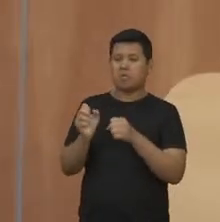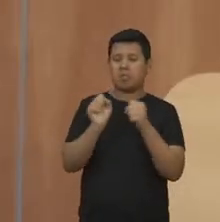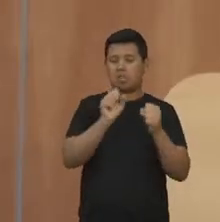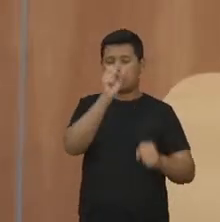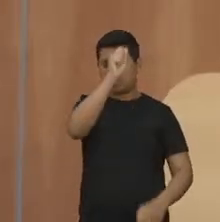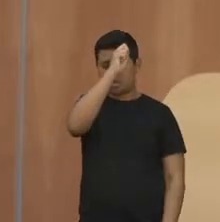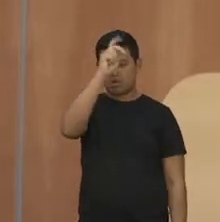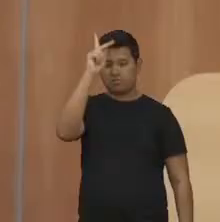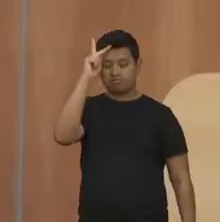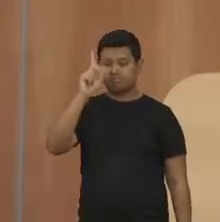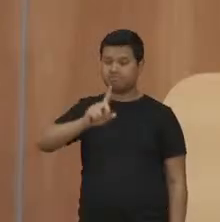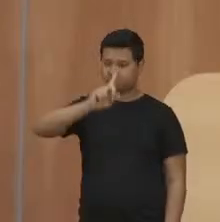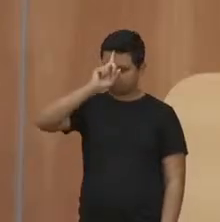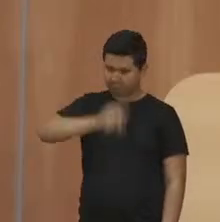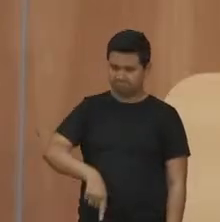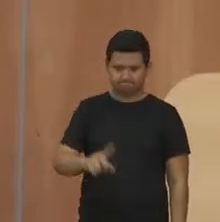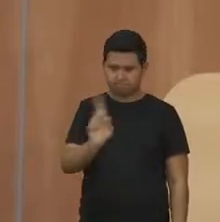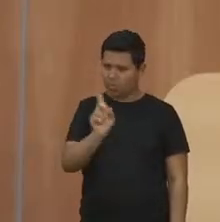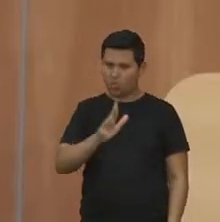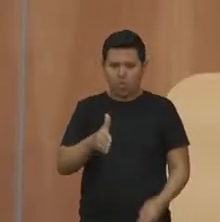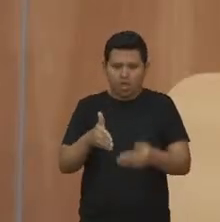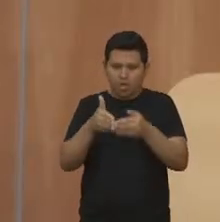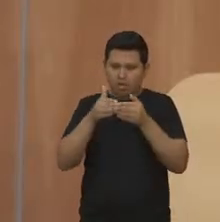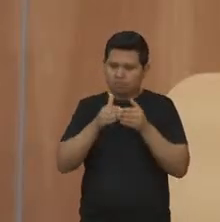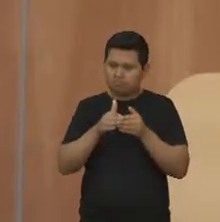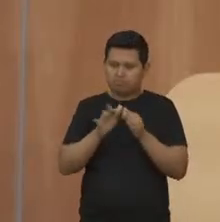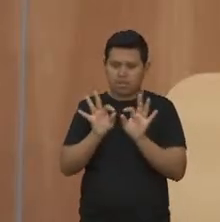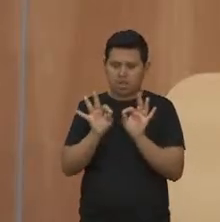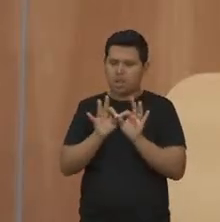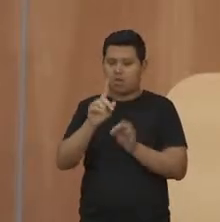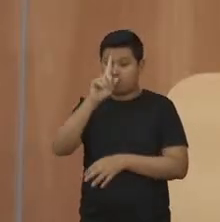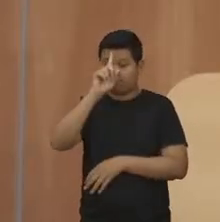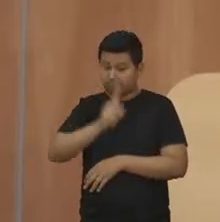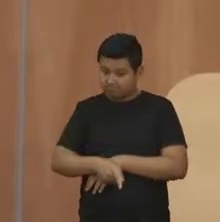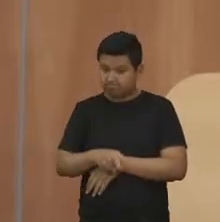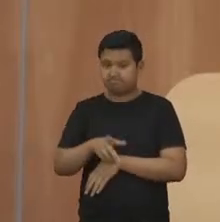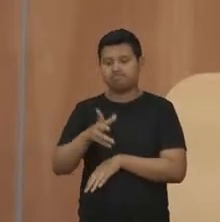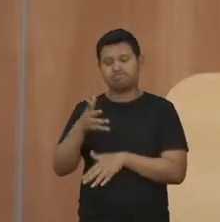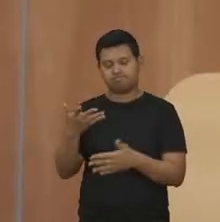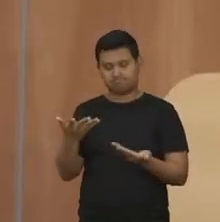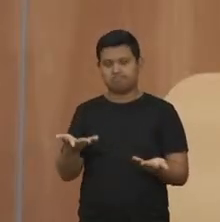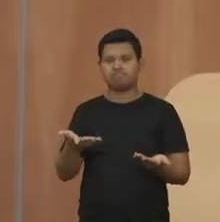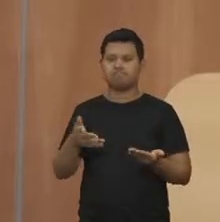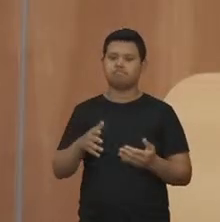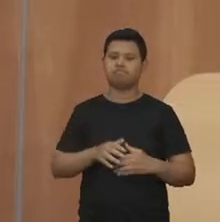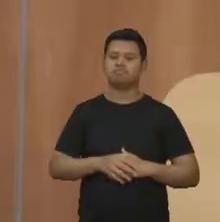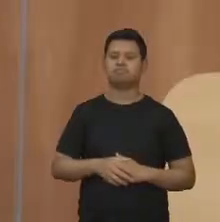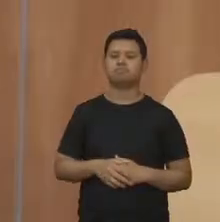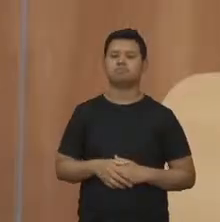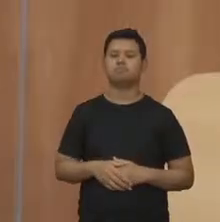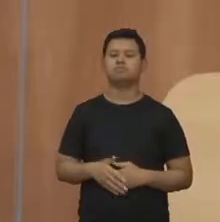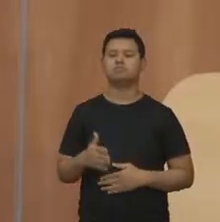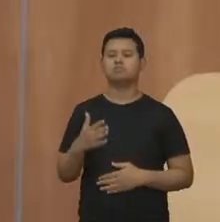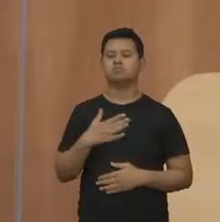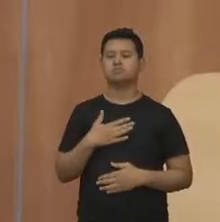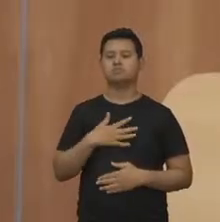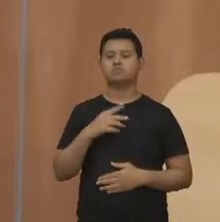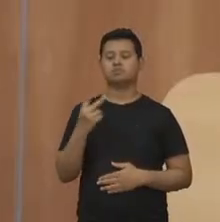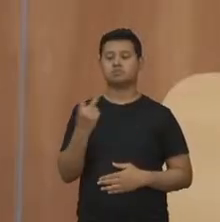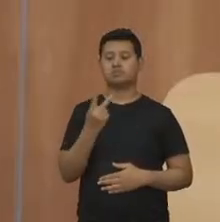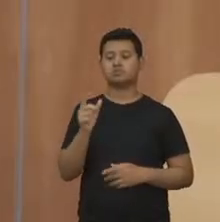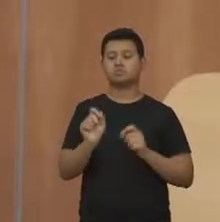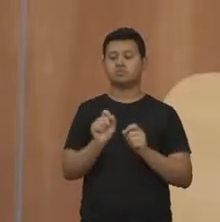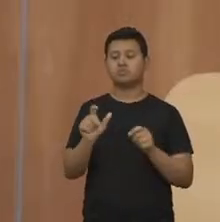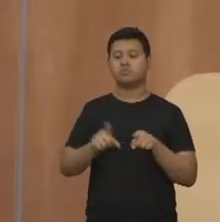não é um favor, é obrigação do poder público intervir nesses casos. E aí o segundo caso que eu quero falar já é